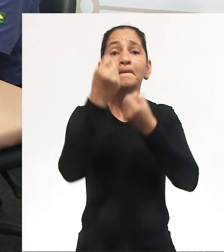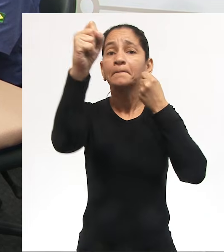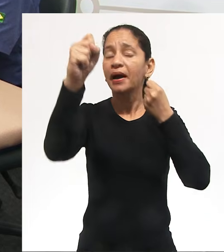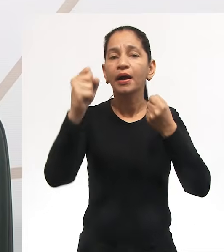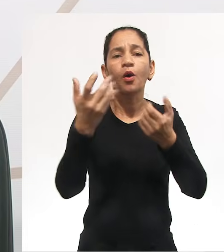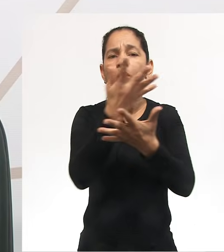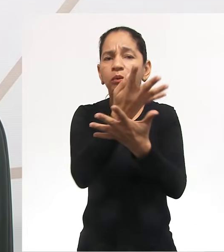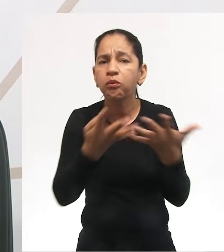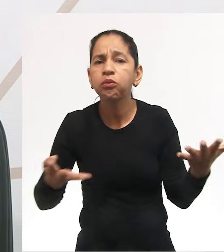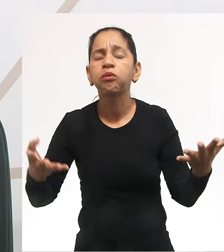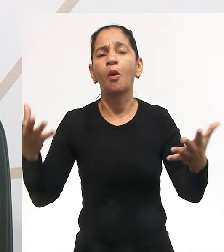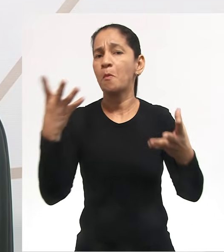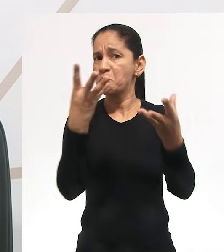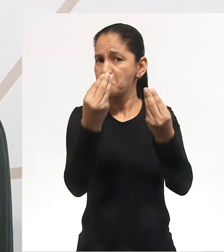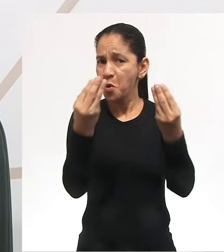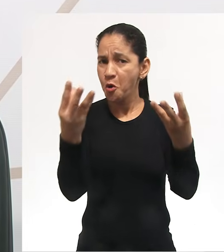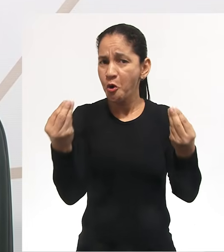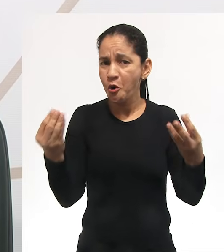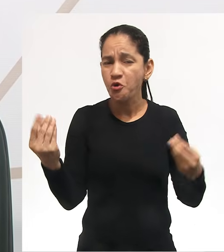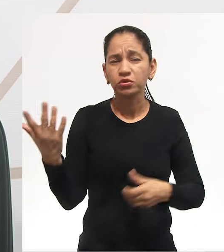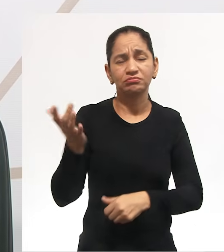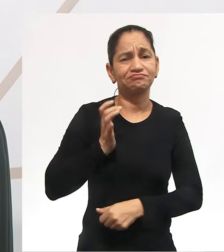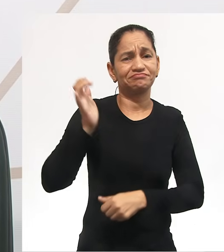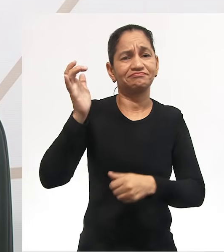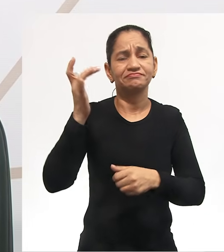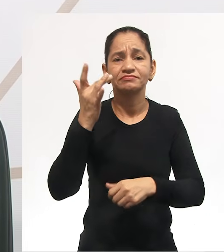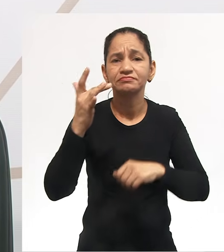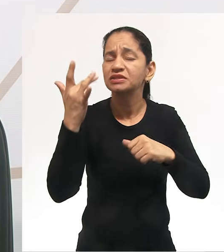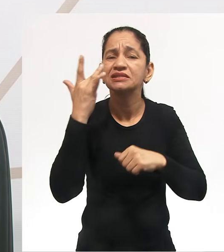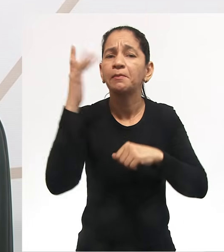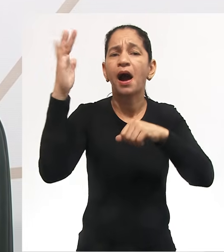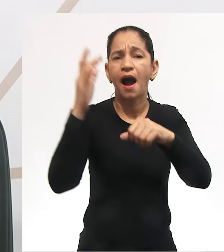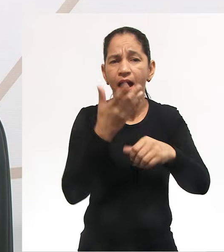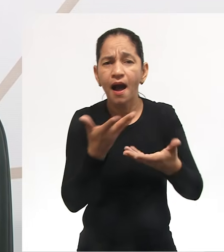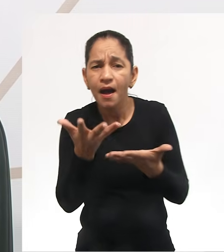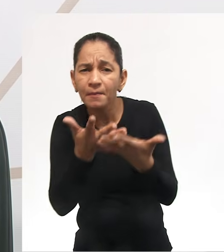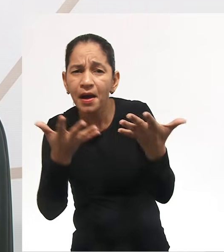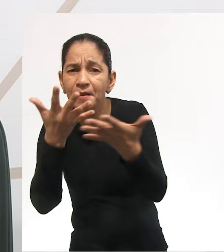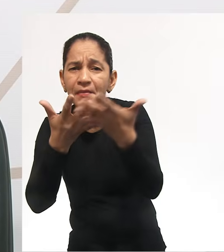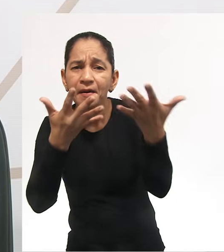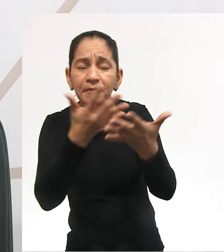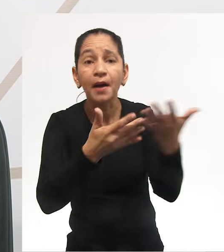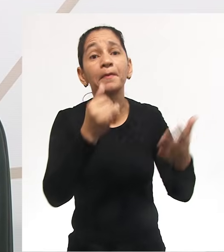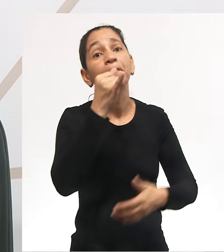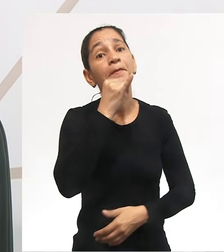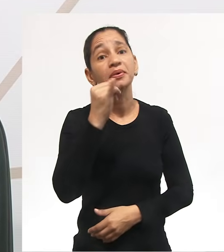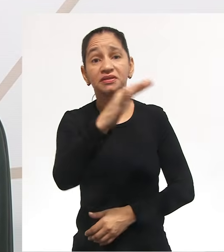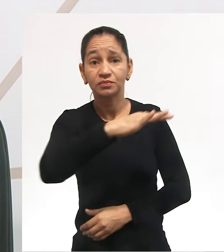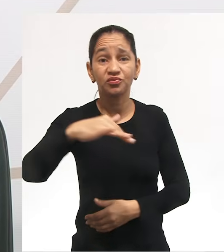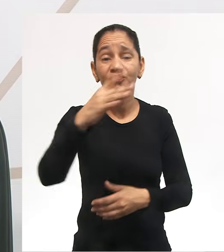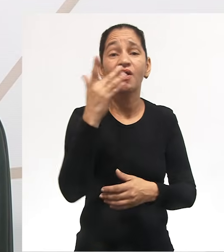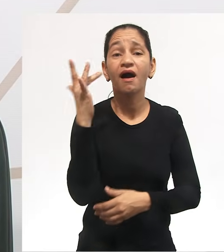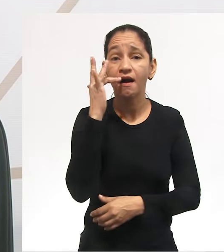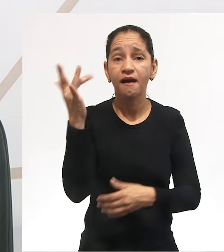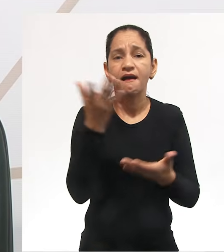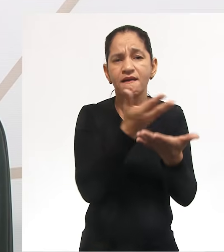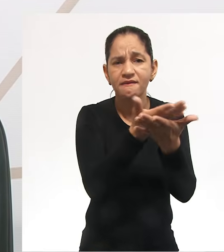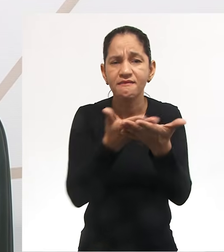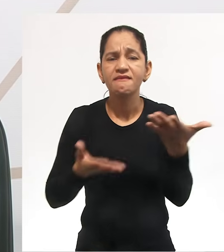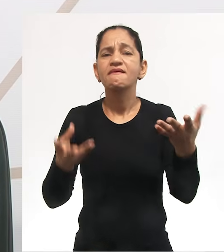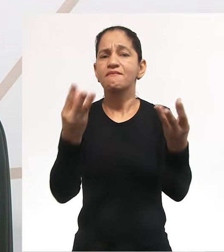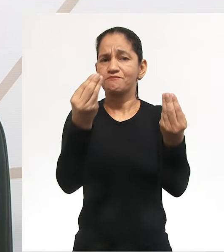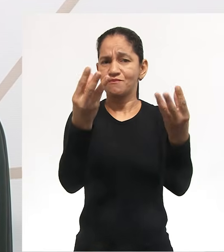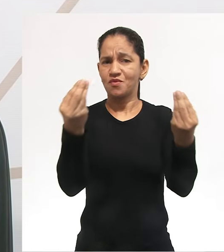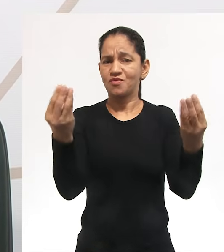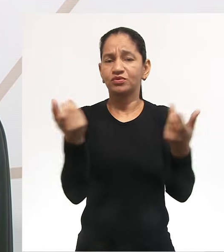maiores mineração, mineradora do mundo. É assim, um potencial, né, na parte de estanho.